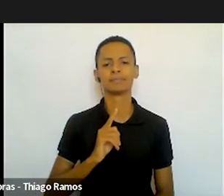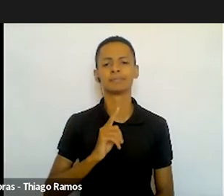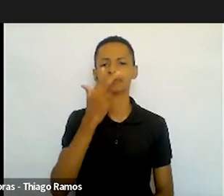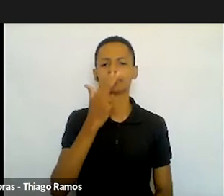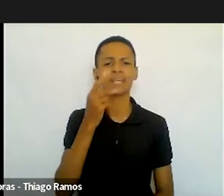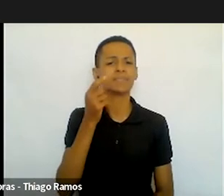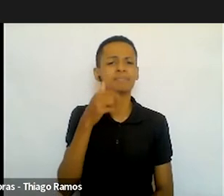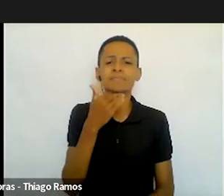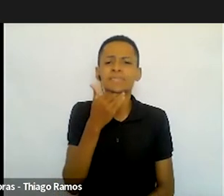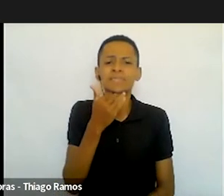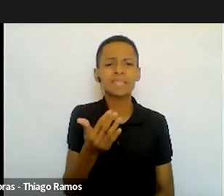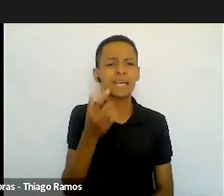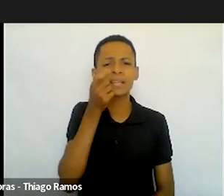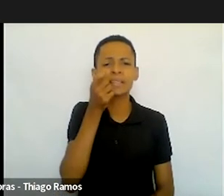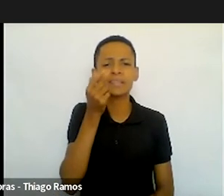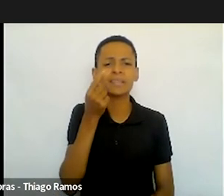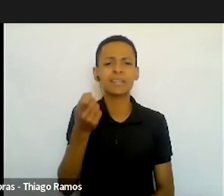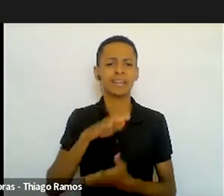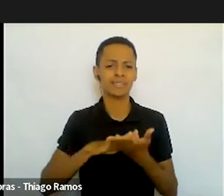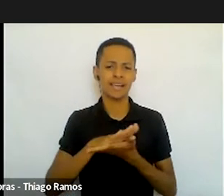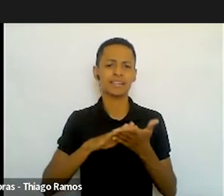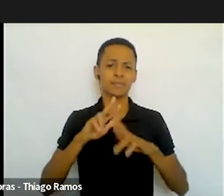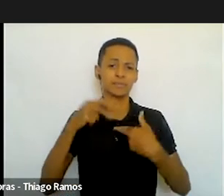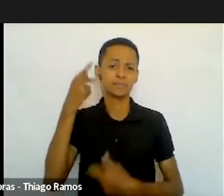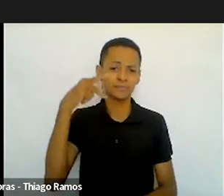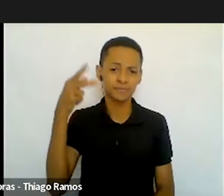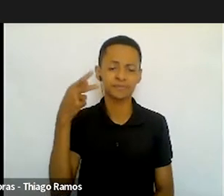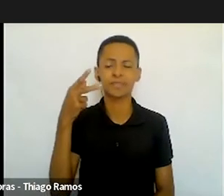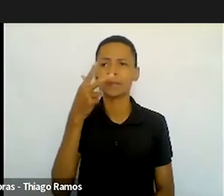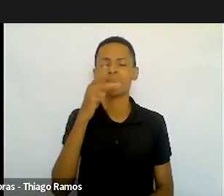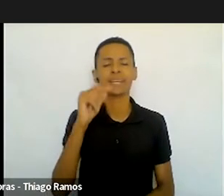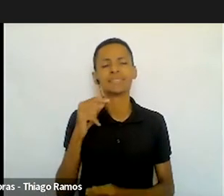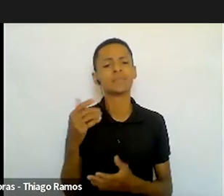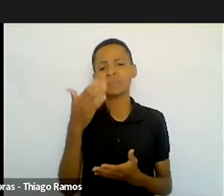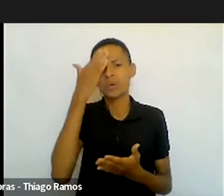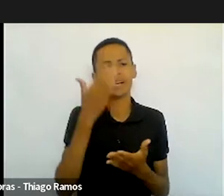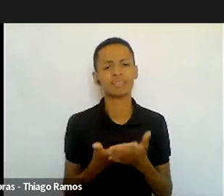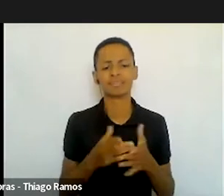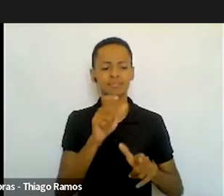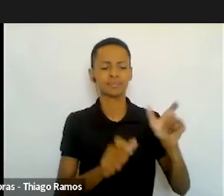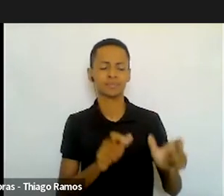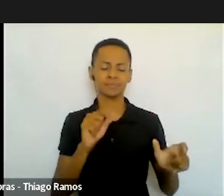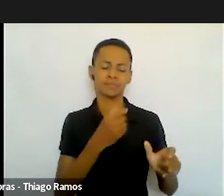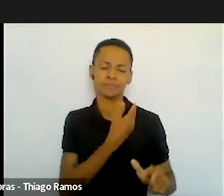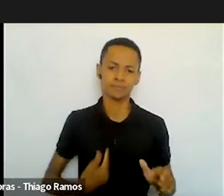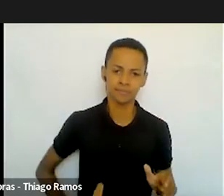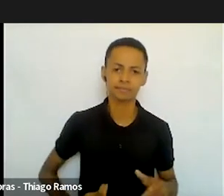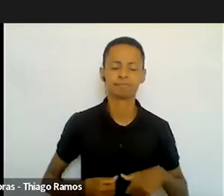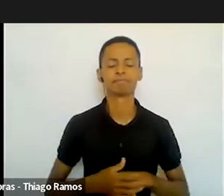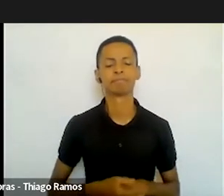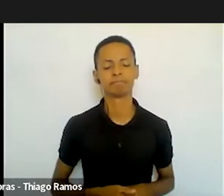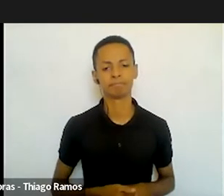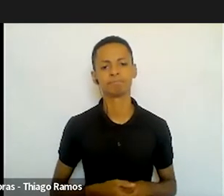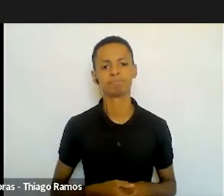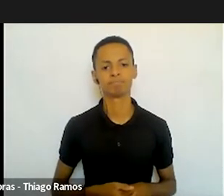desinteressadas pela política e estão desacreditadas nos governantes. E